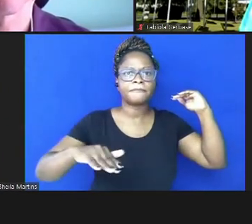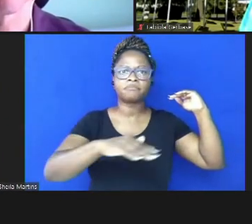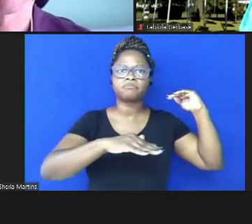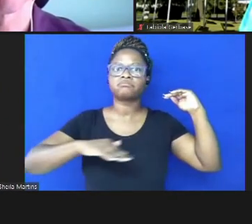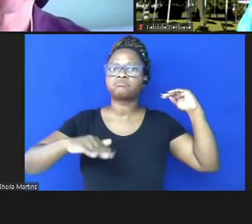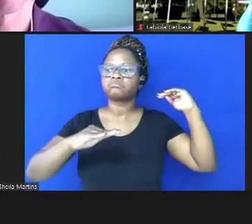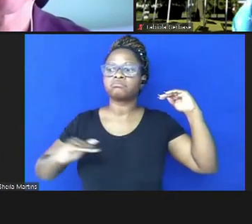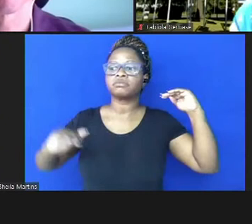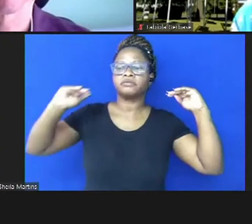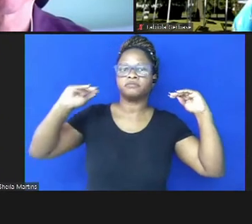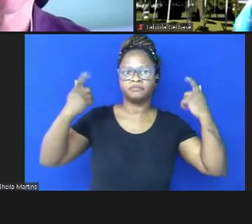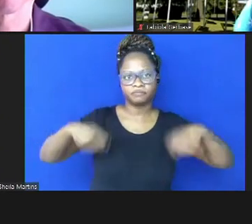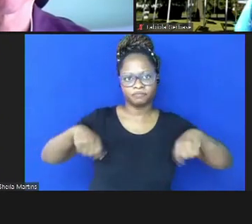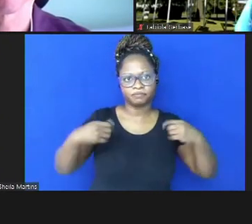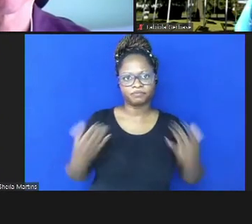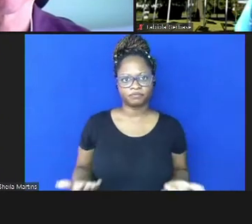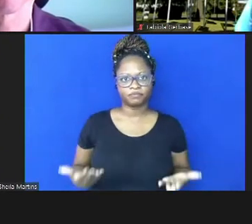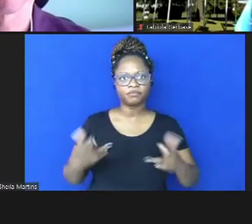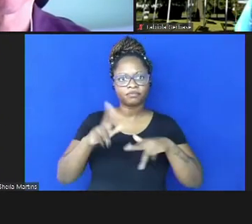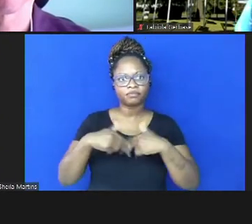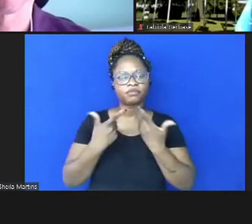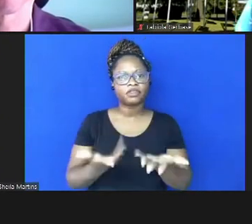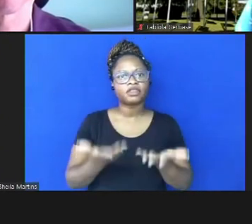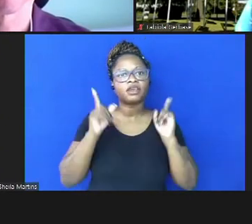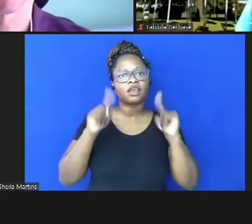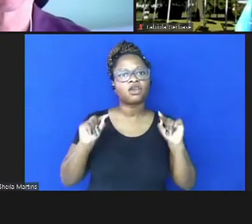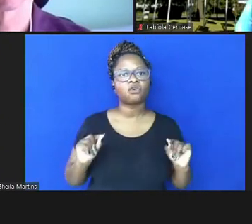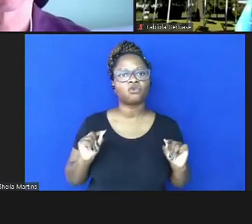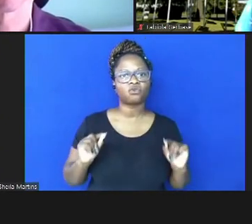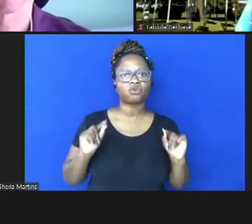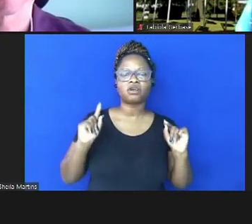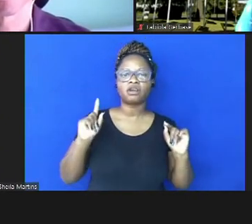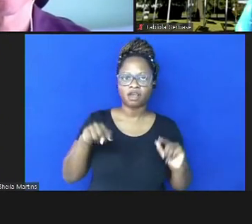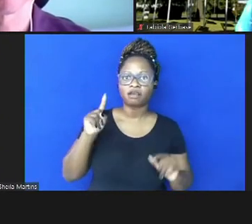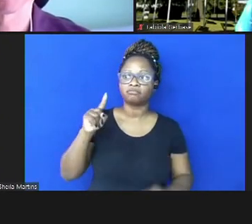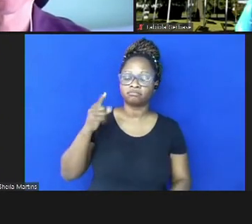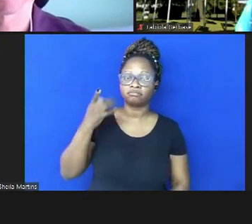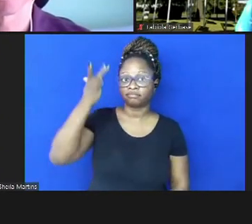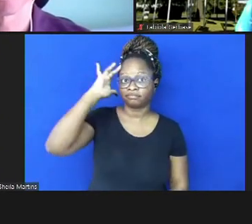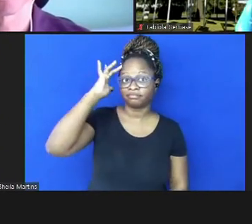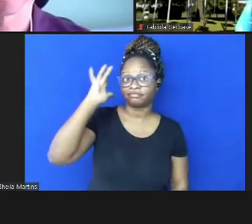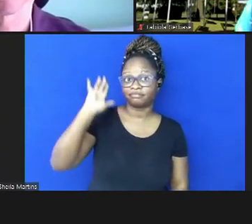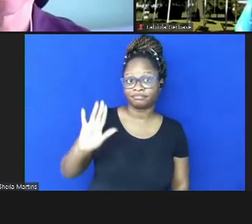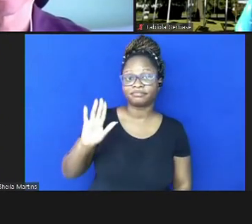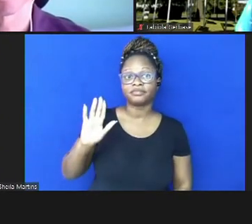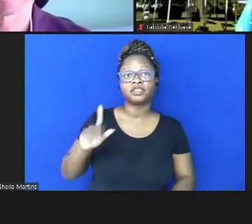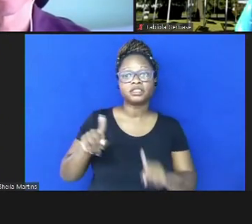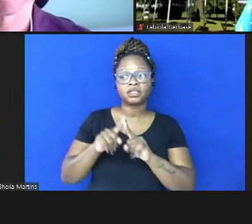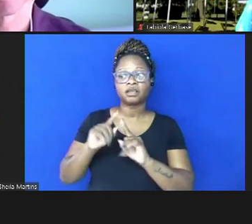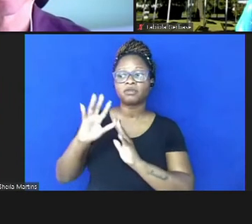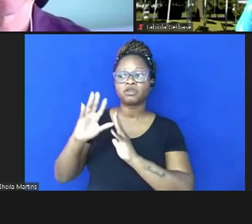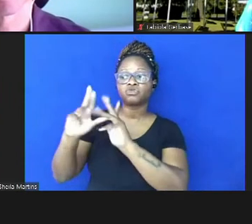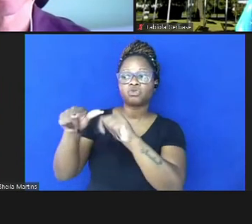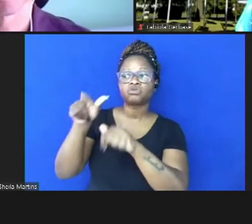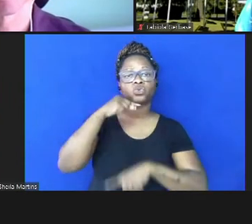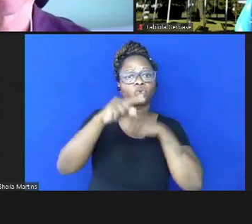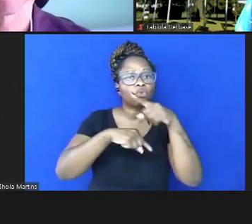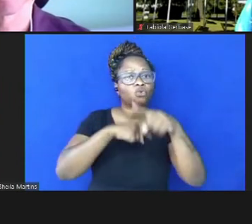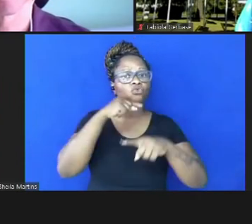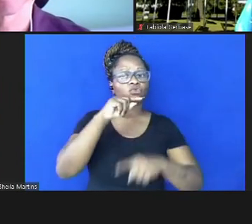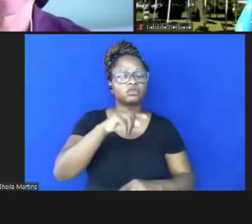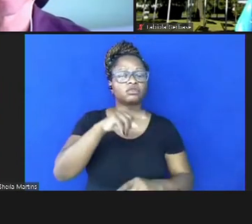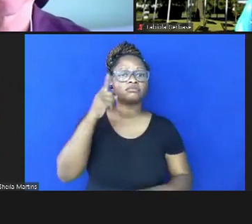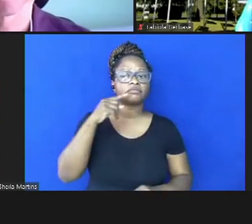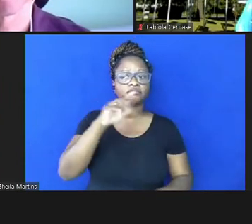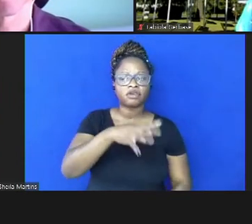área. Então, isso seria o considerado, né? E para aqueles que tiverem dúvida, né, que o currículo ele